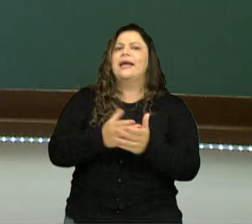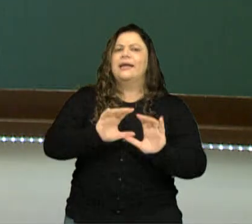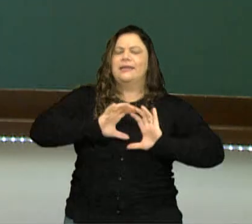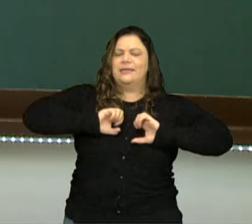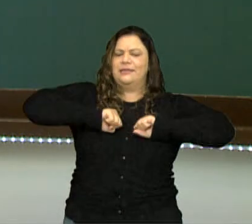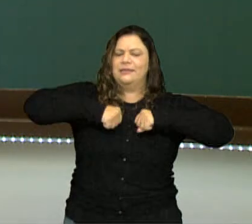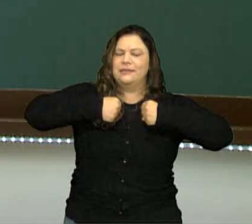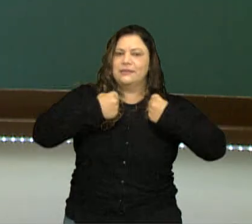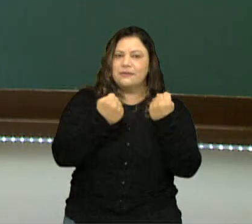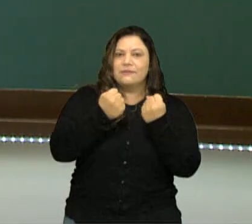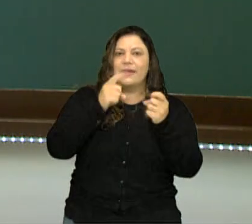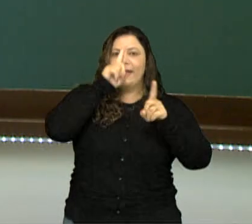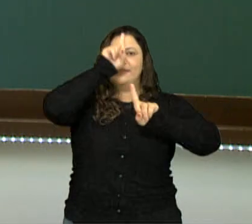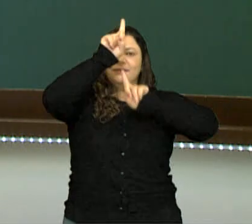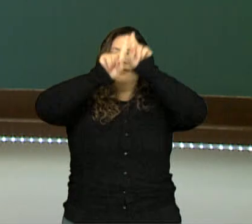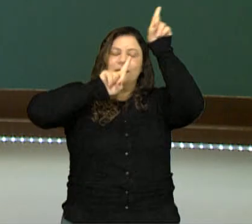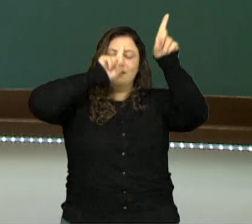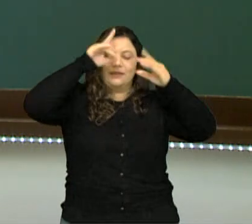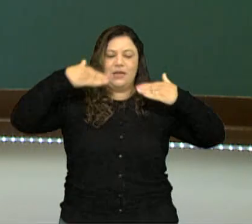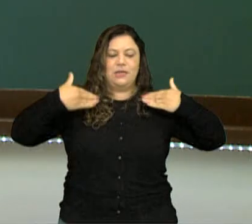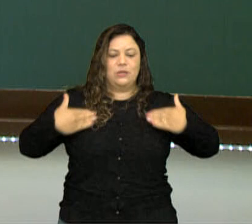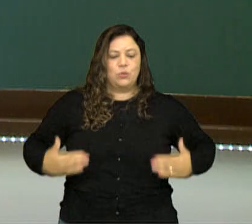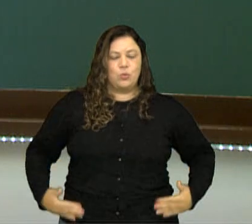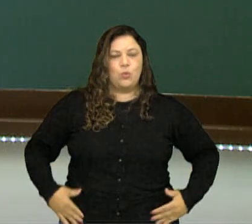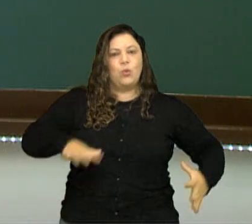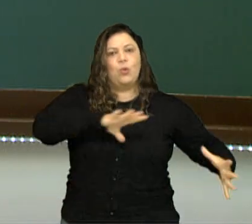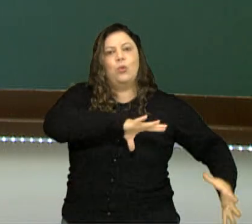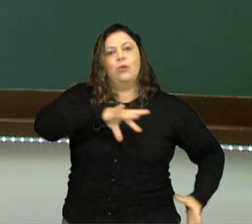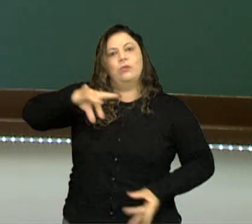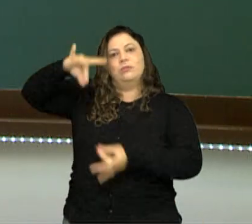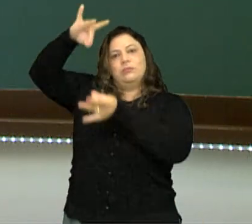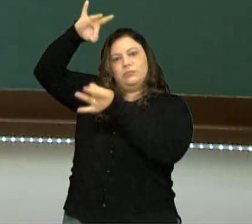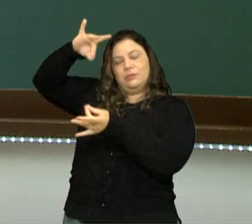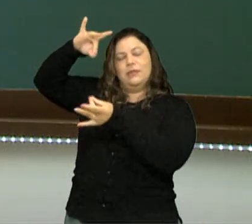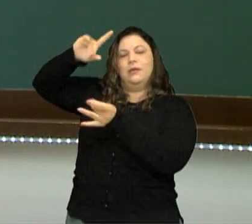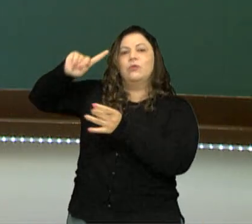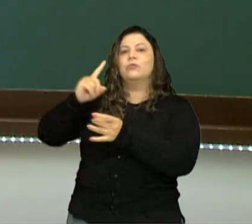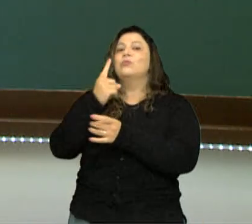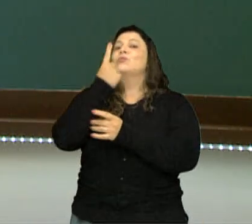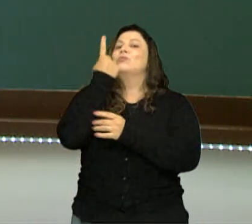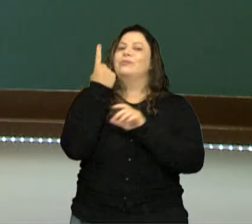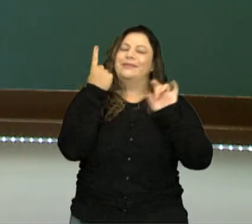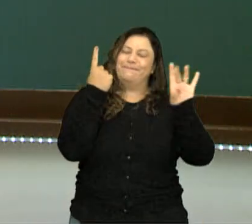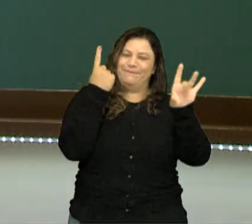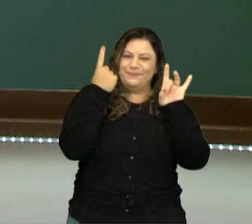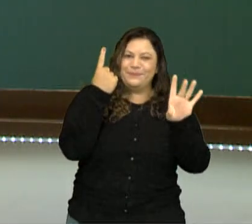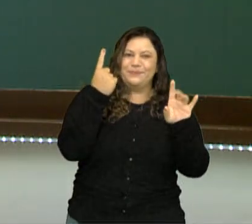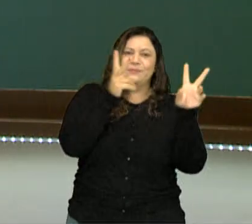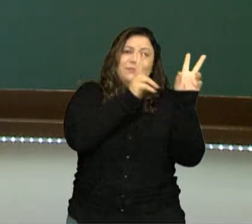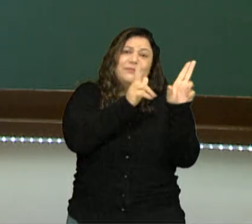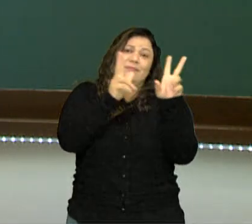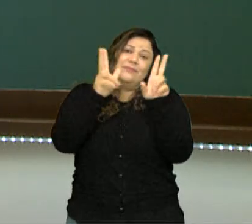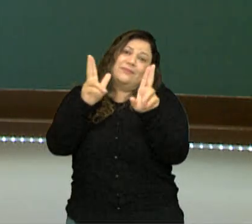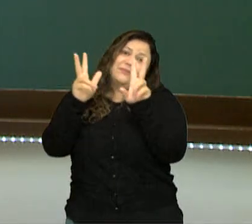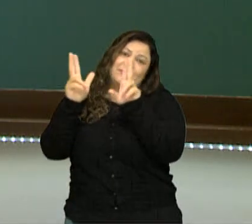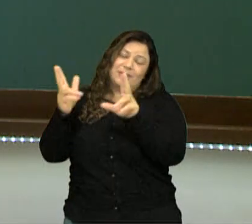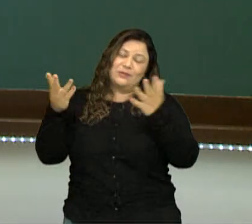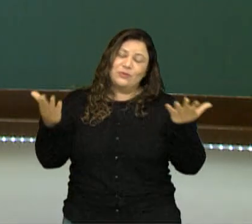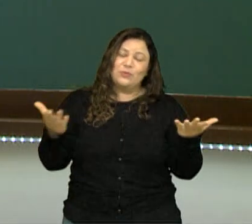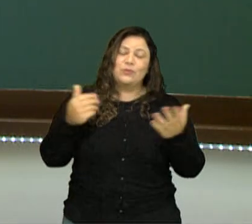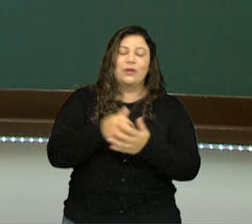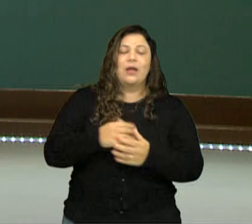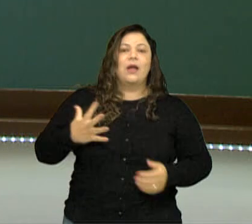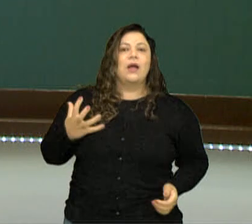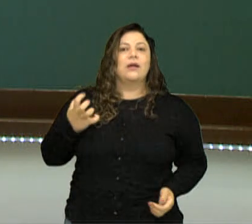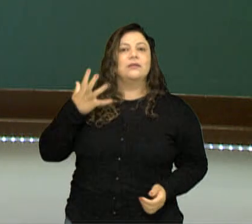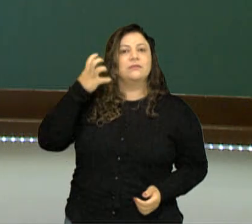defende a ideia de que corpo e alma são uma só e mesma coisa, tá? Para Spinoza, cada